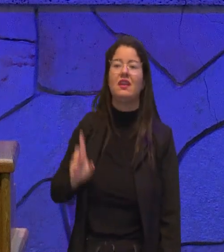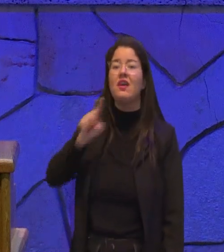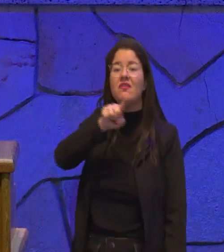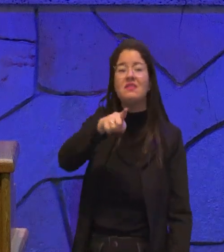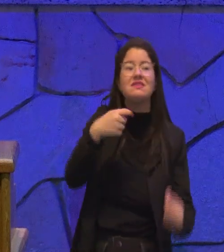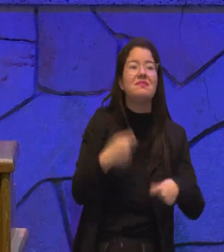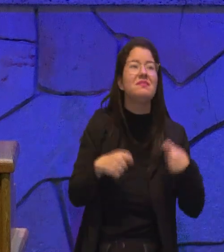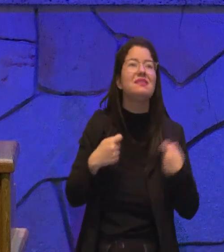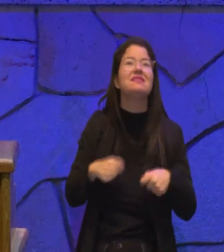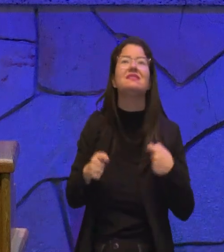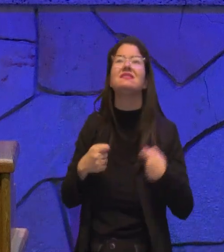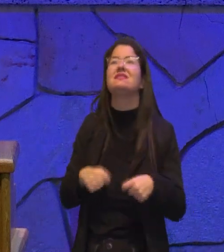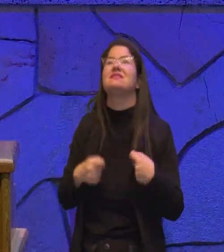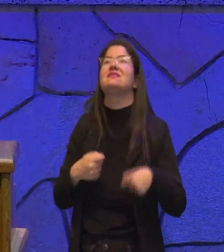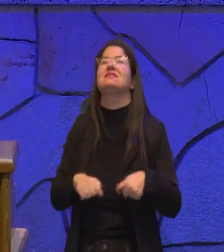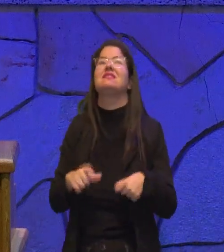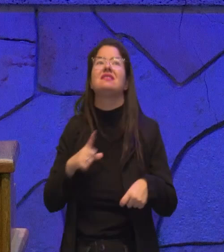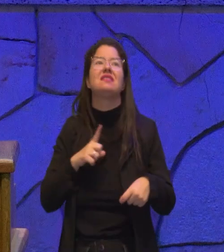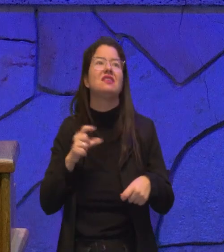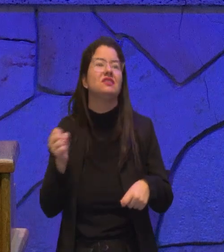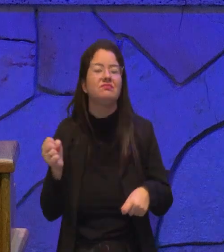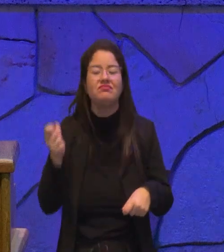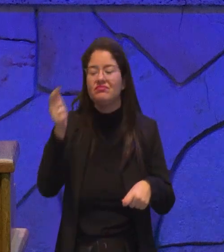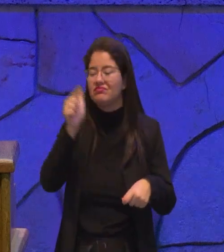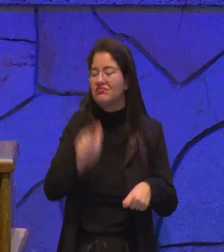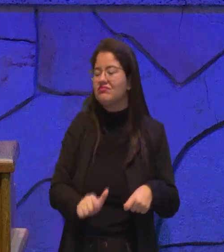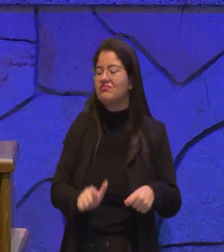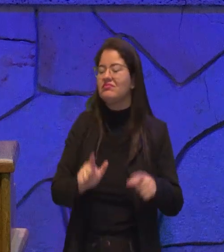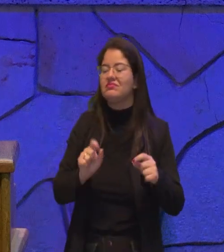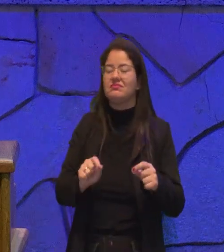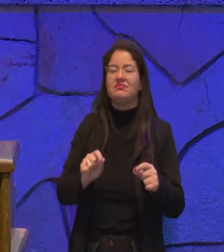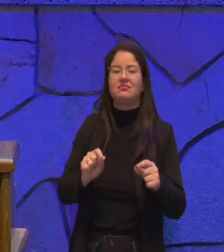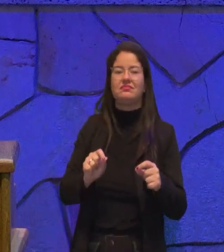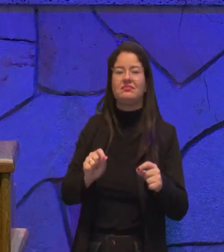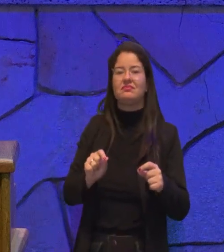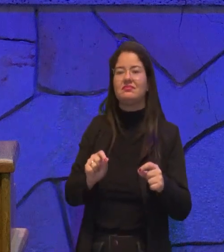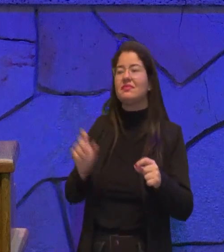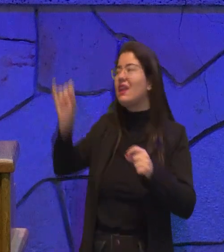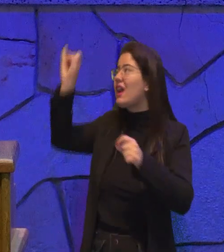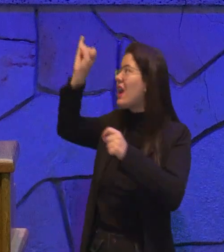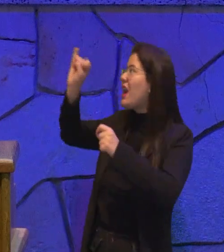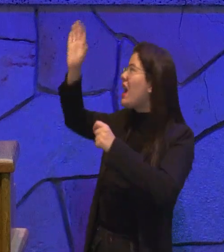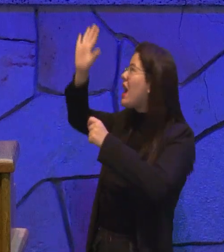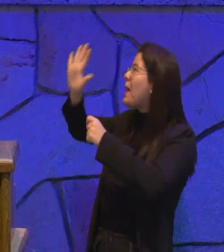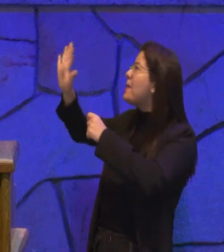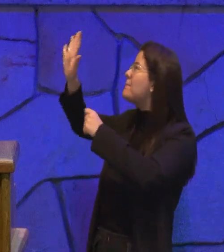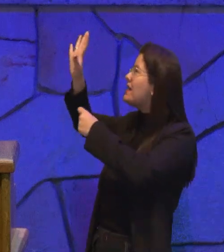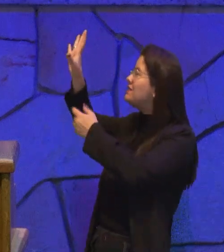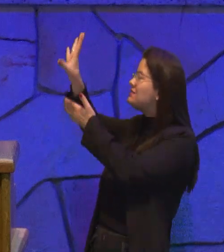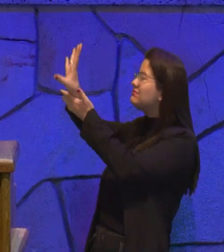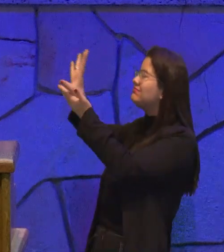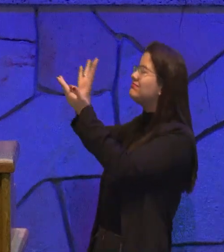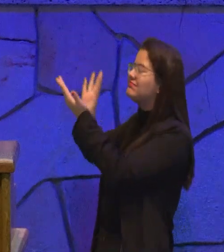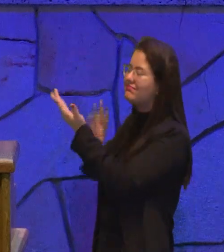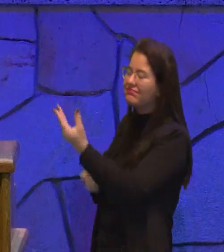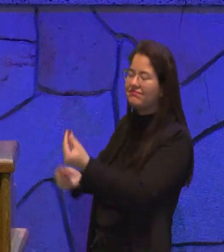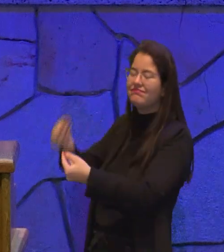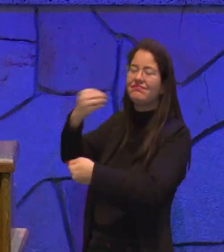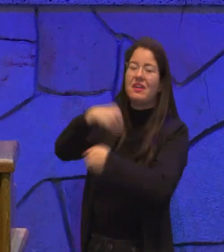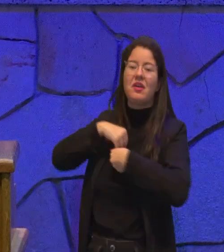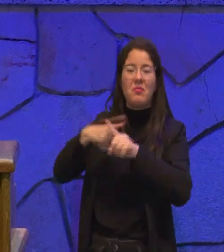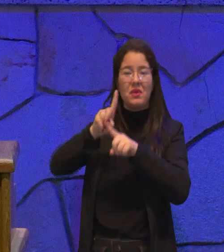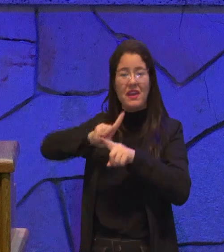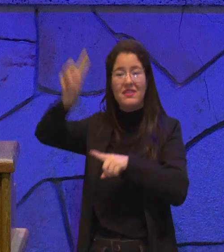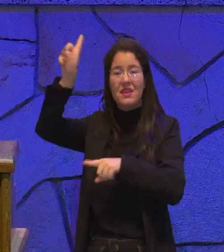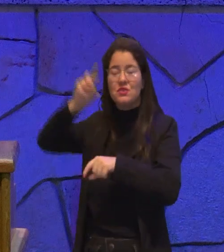ter novamente restaurada esta imagem e semelhança do próprio Deus, que soprou em nós o fôlego